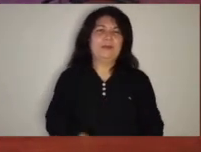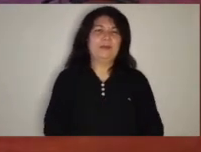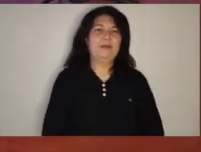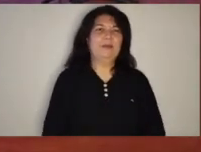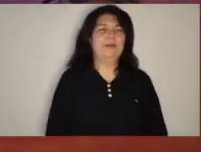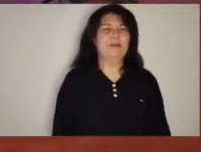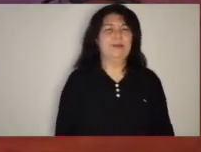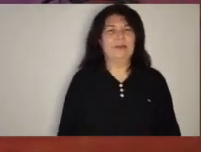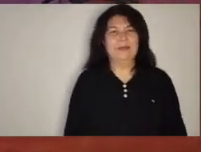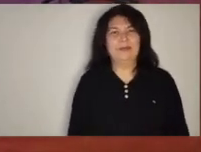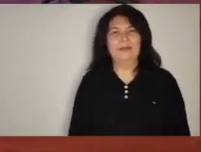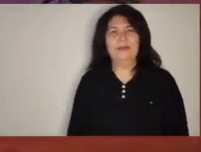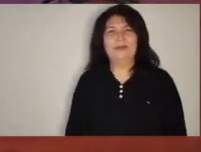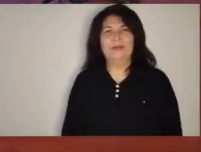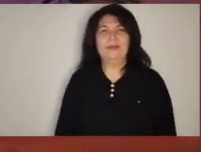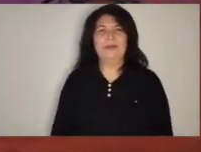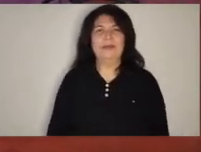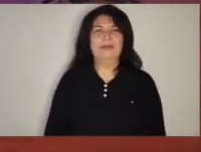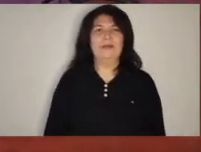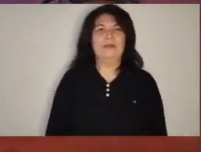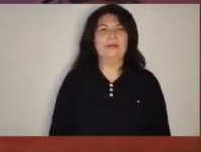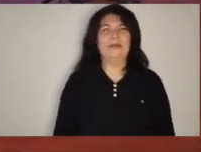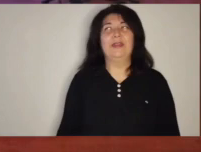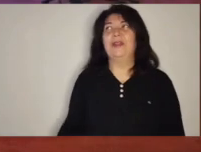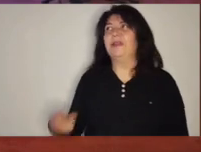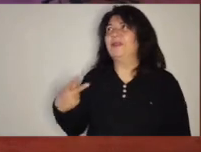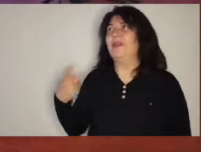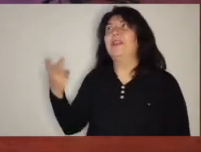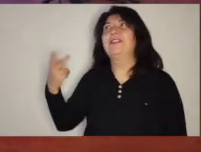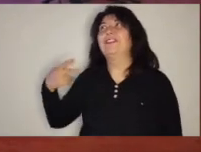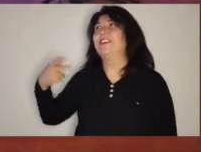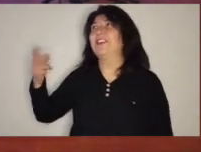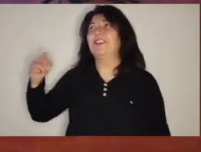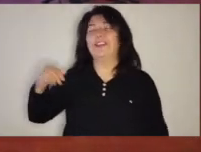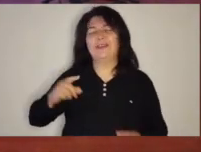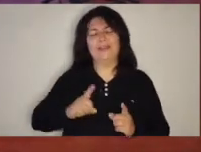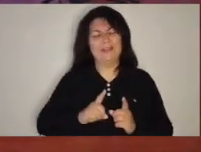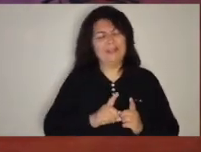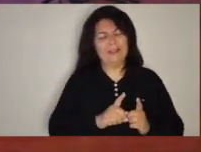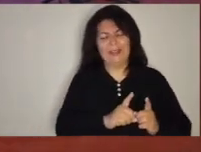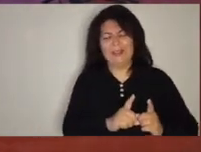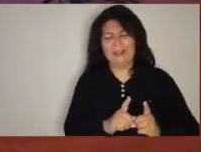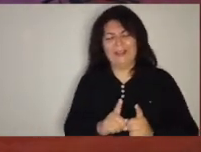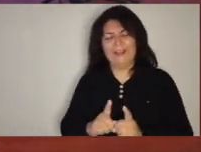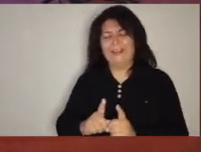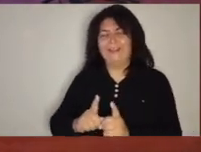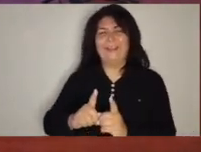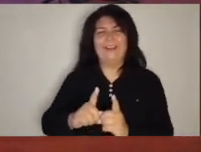Somos com você.